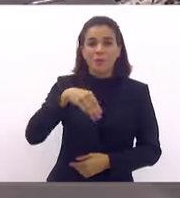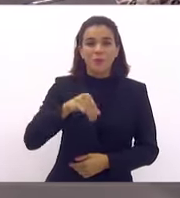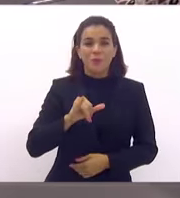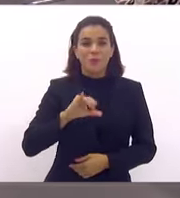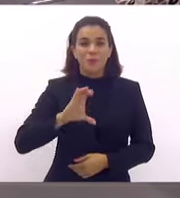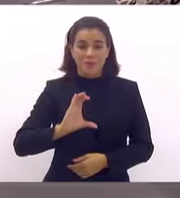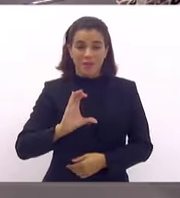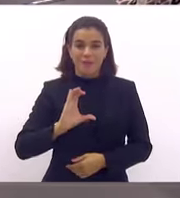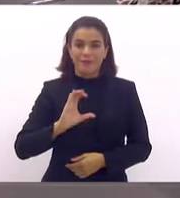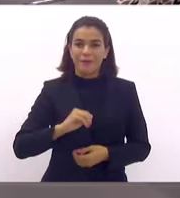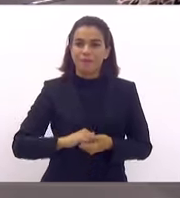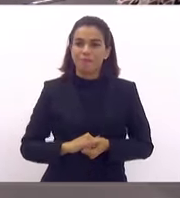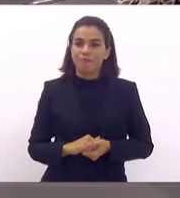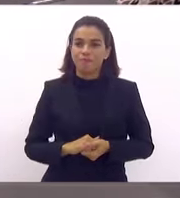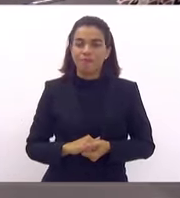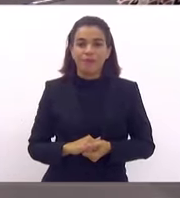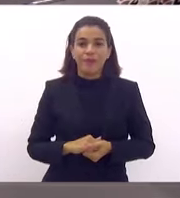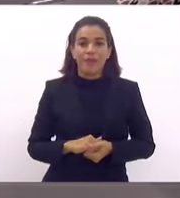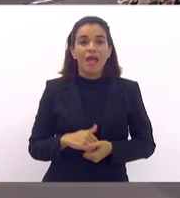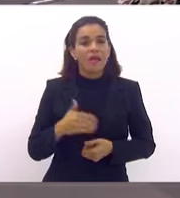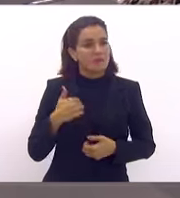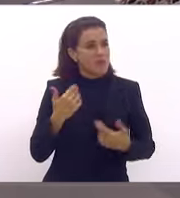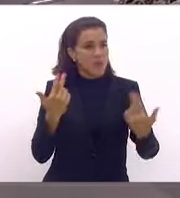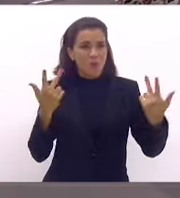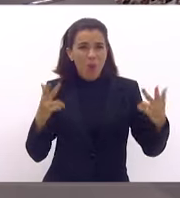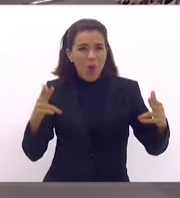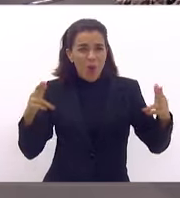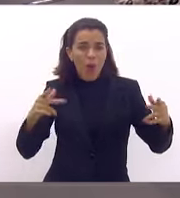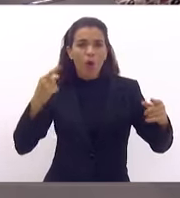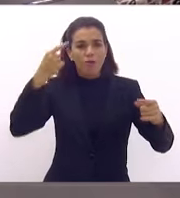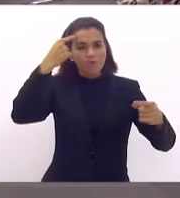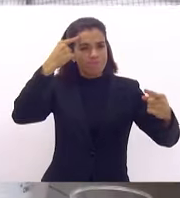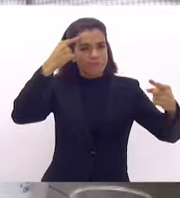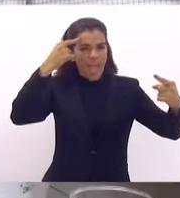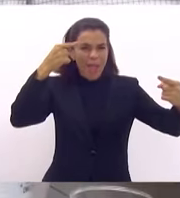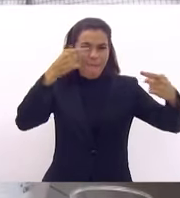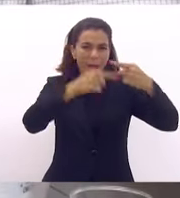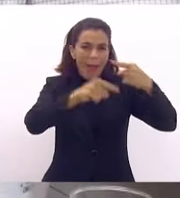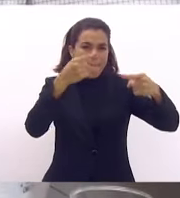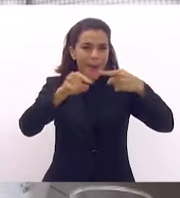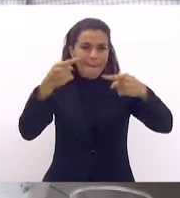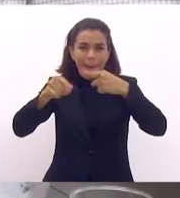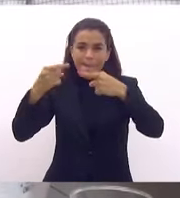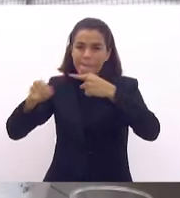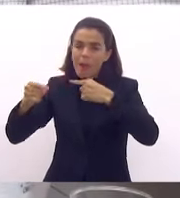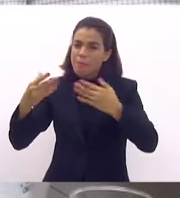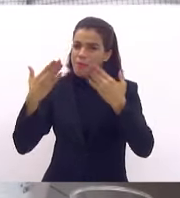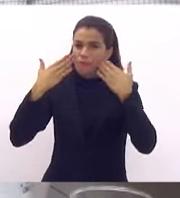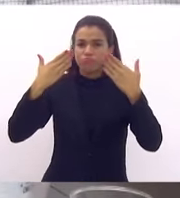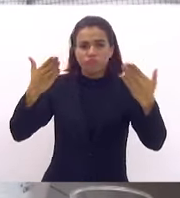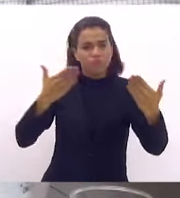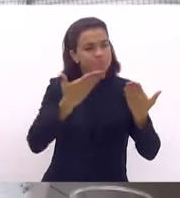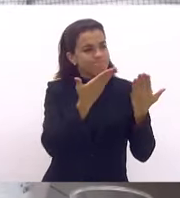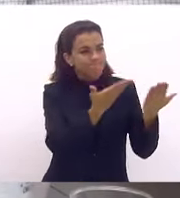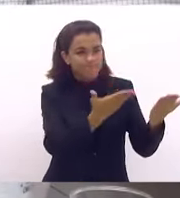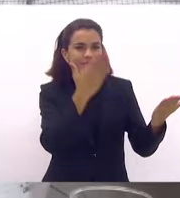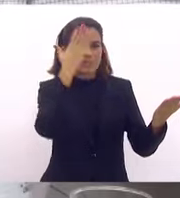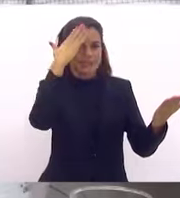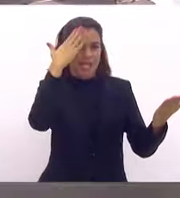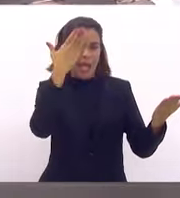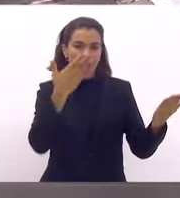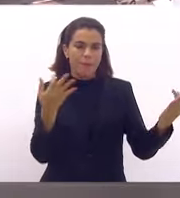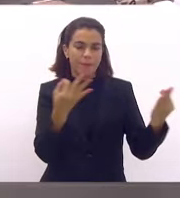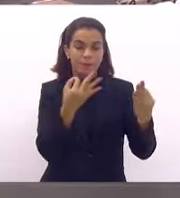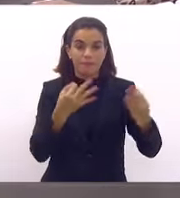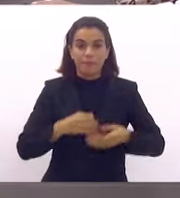alguma ironia e contrastando com outras ideias, mas sempre reconheço publicamente. Verdade. Vossa Excelência sabe disso.